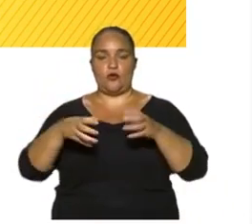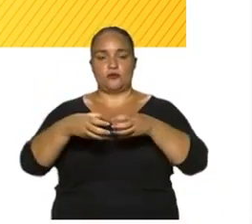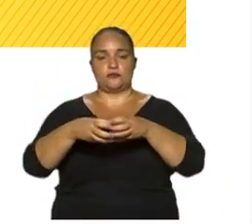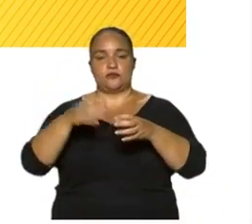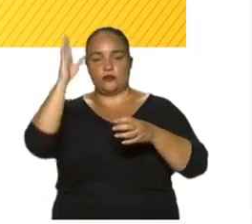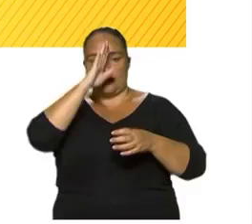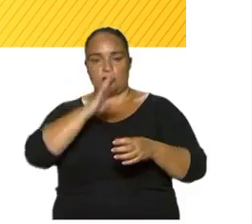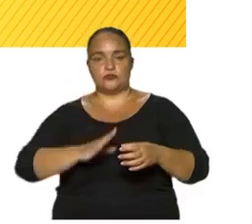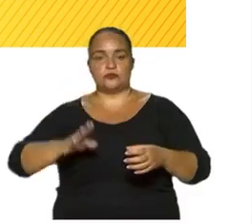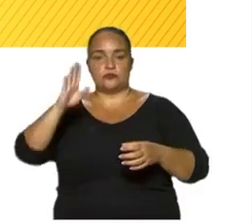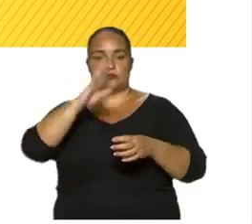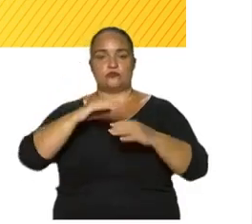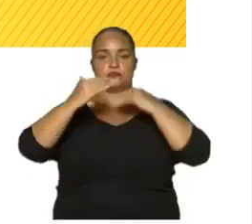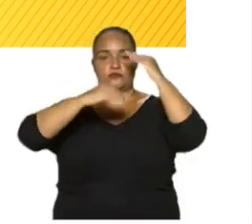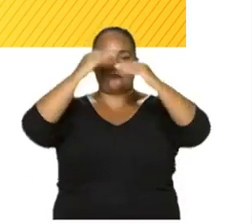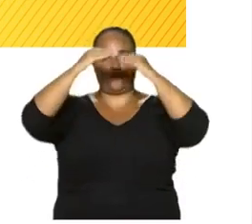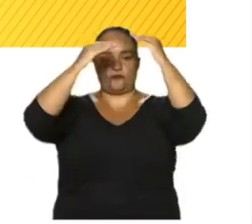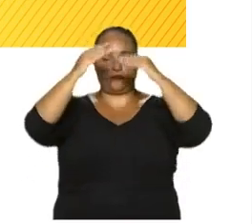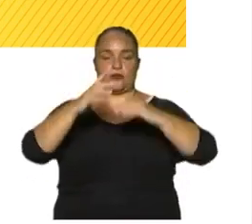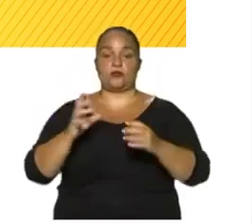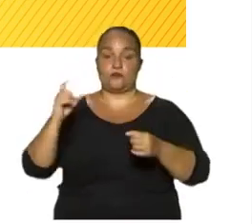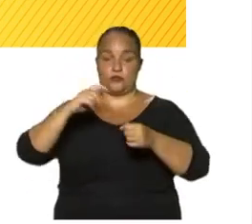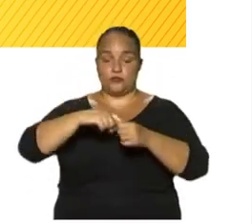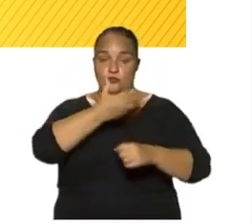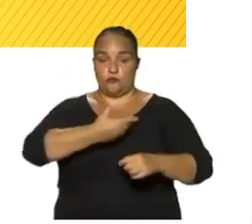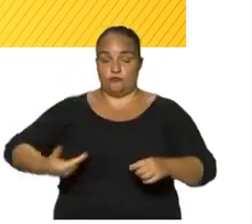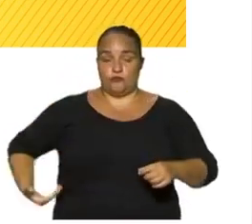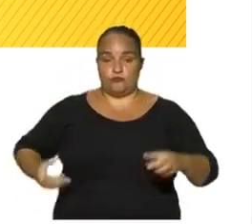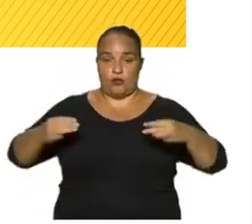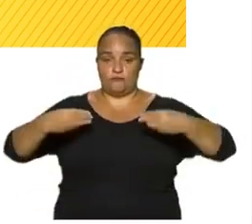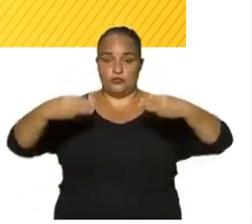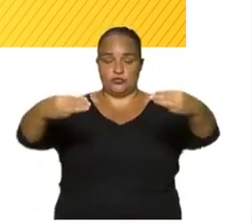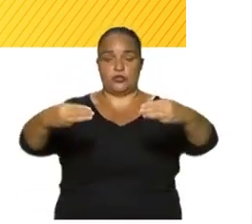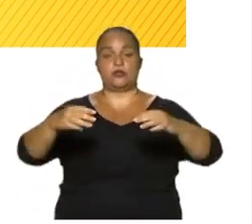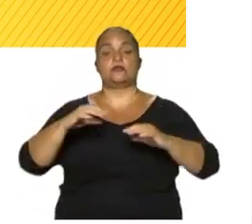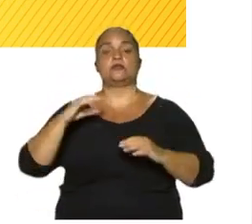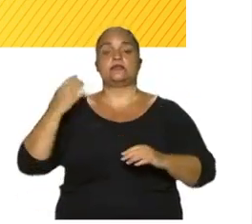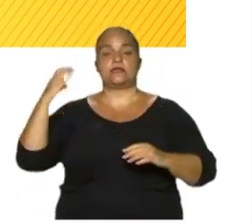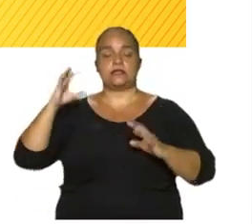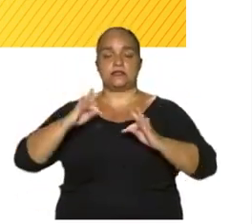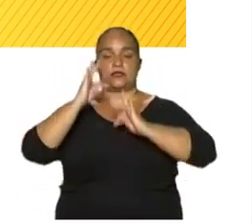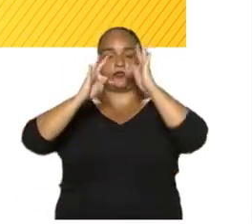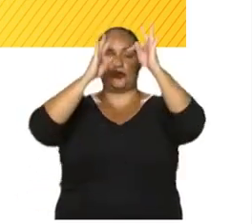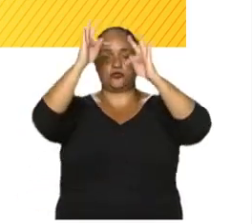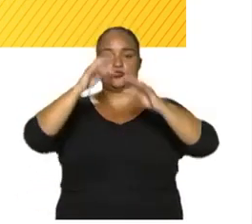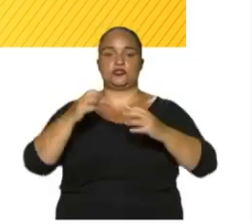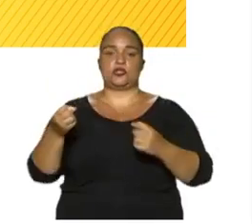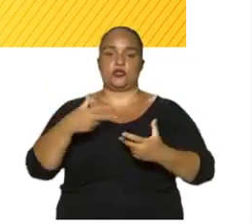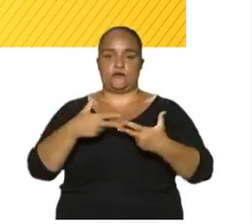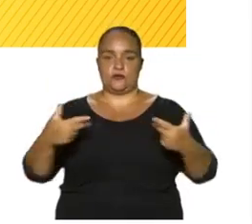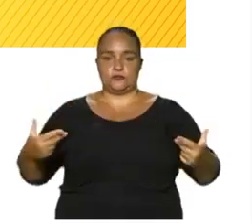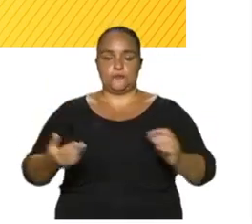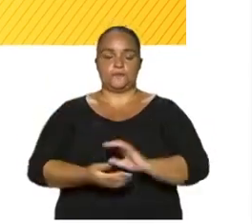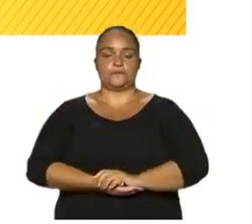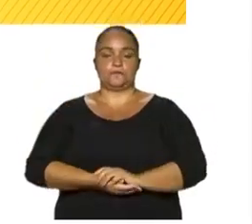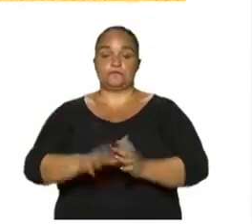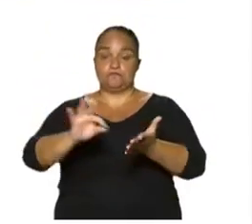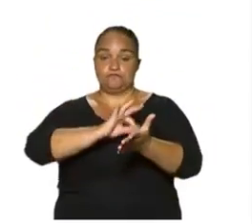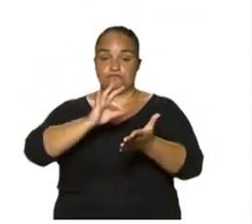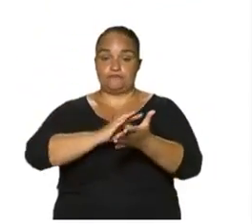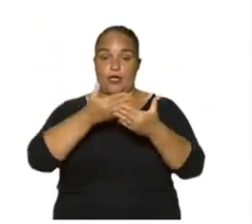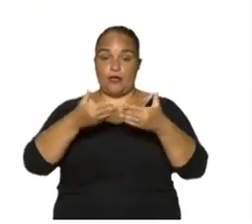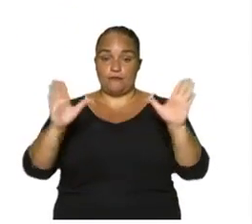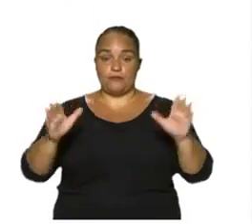Científico e Tecnológico, fundação pública vinculada ao Ministério da Ciência, Tecnologia e Inovações. As inscrições estão abertas até o